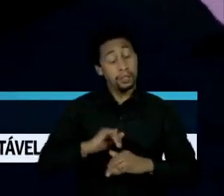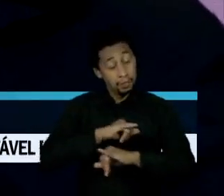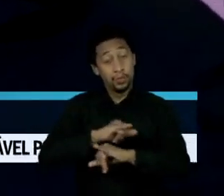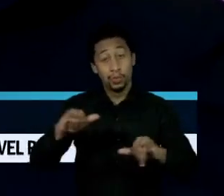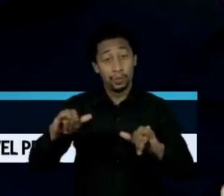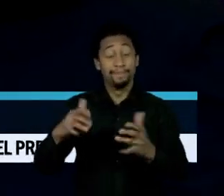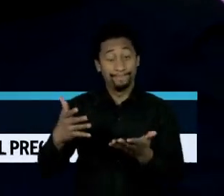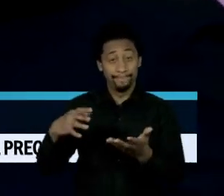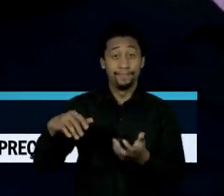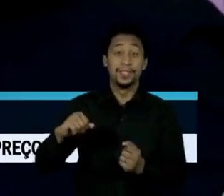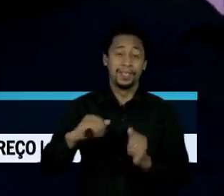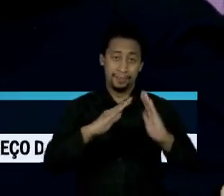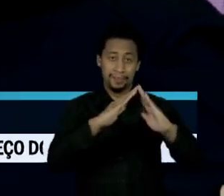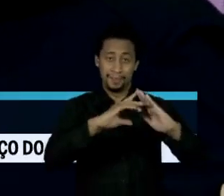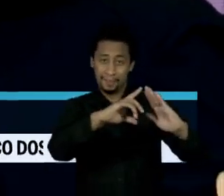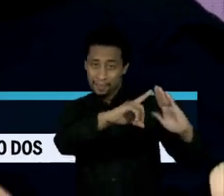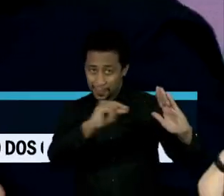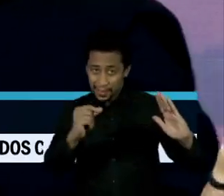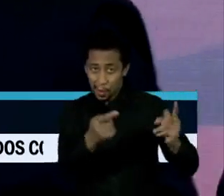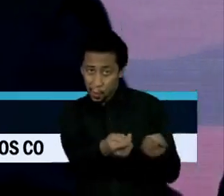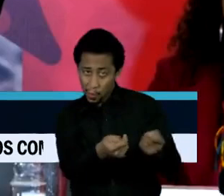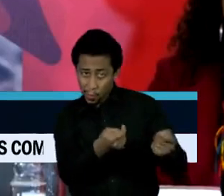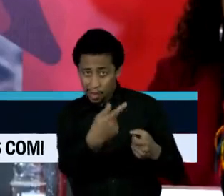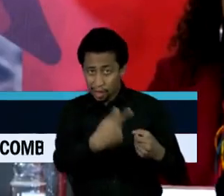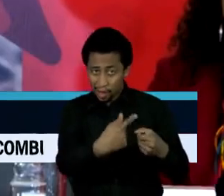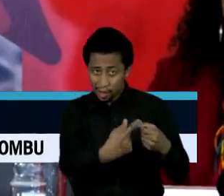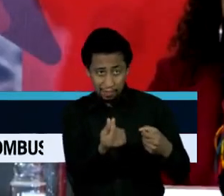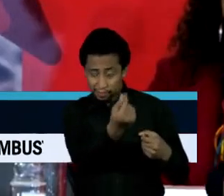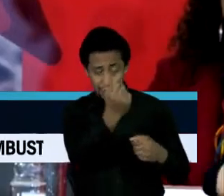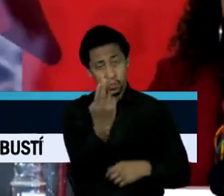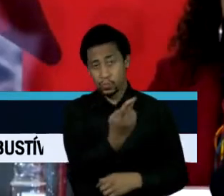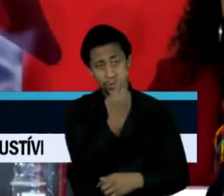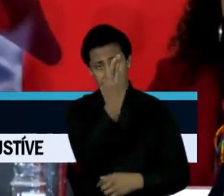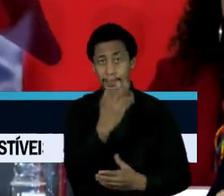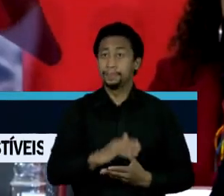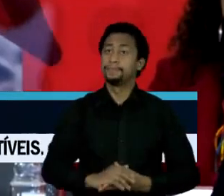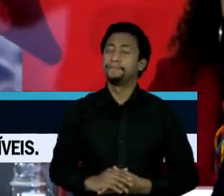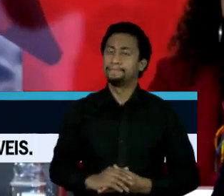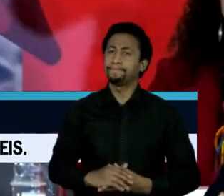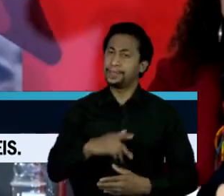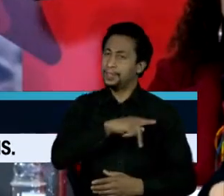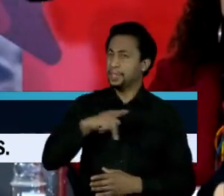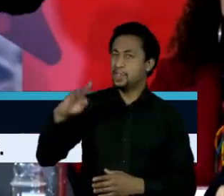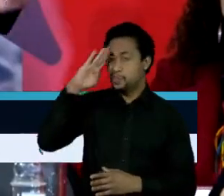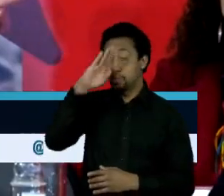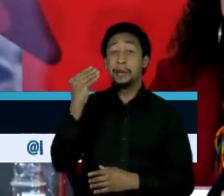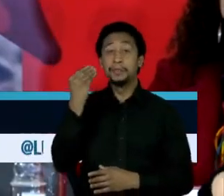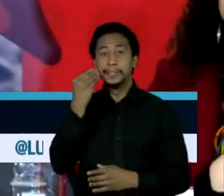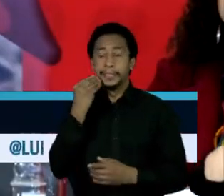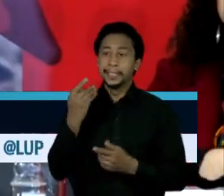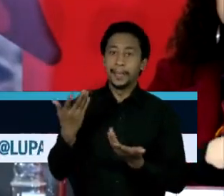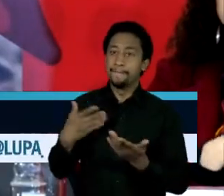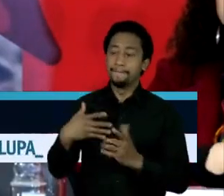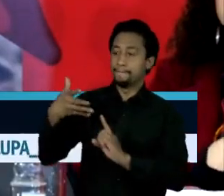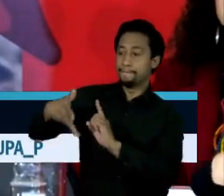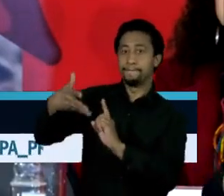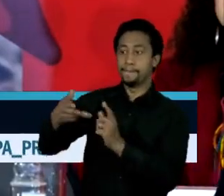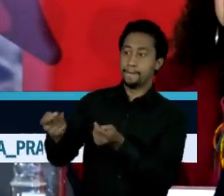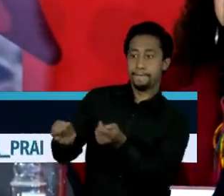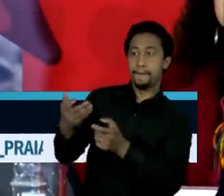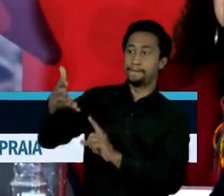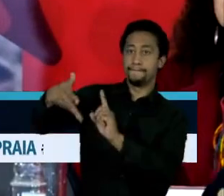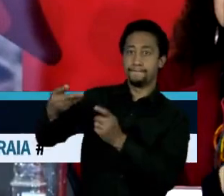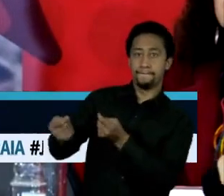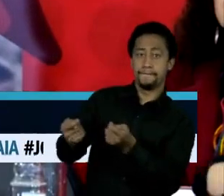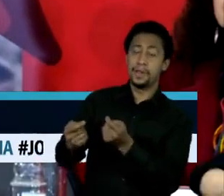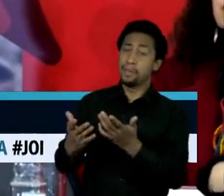incapaz de enfrentar a escalada no preço dos combustíveis. Ele faz muita bravata e mantém o preço alto, porque ele não